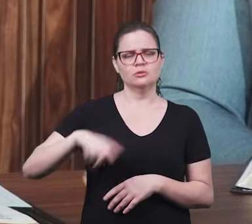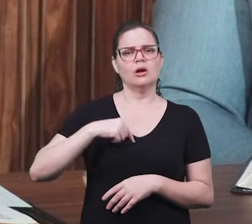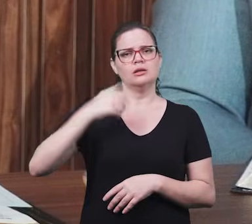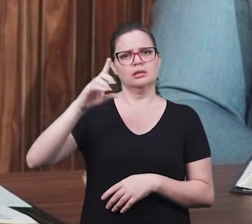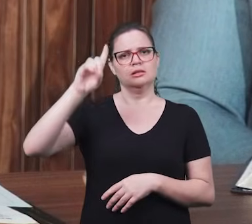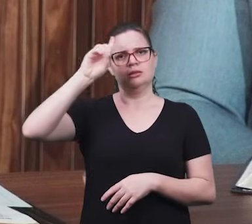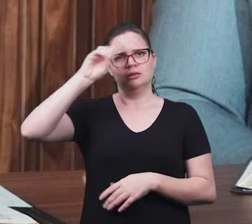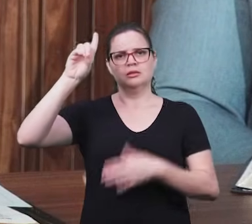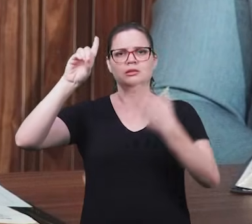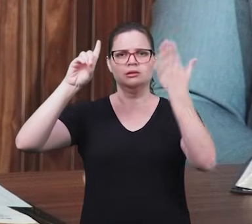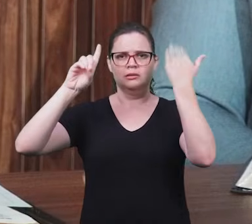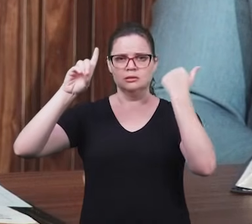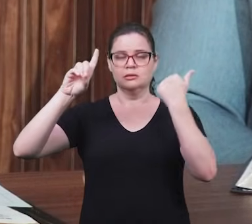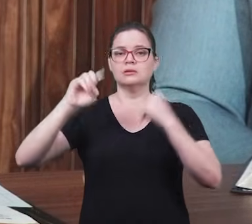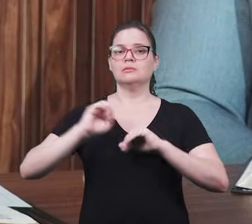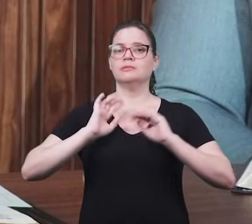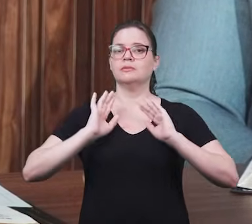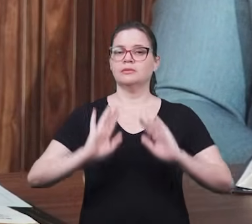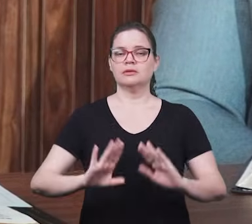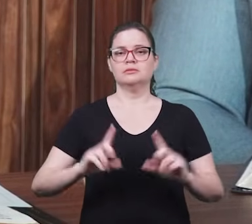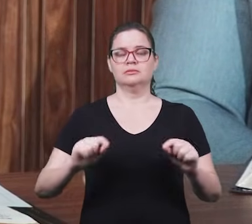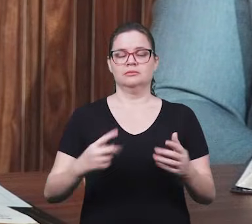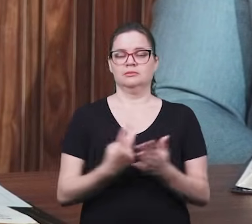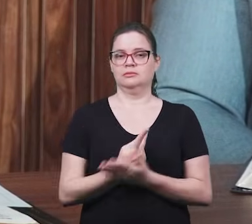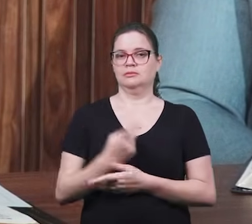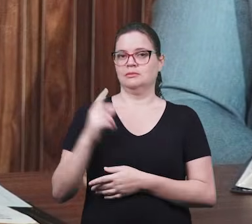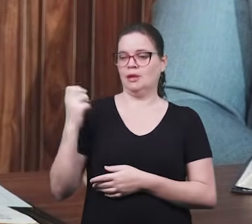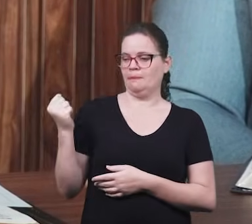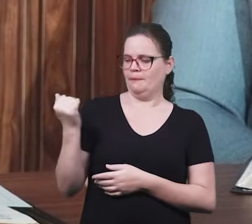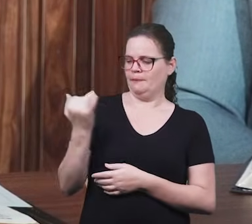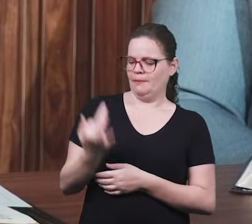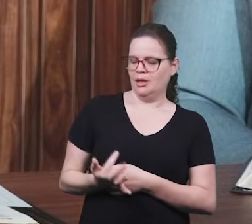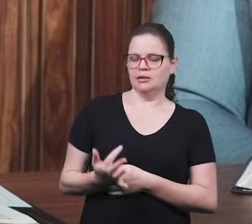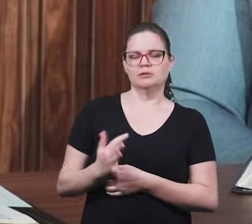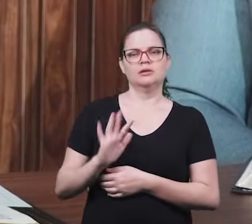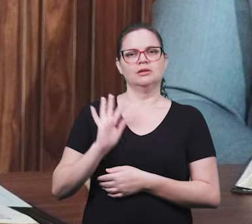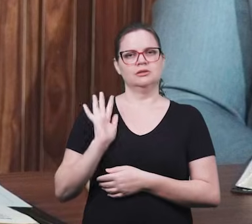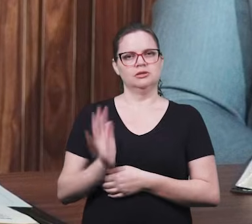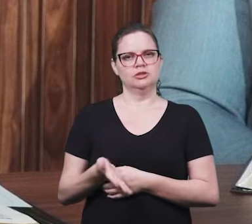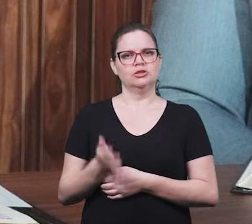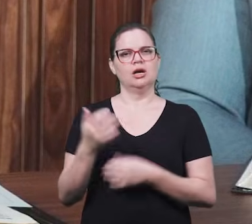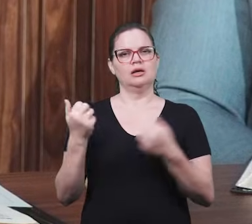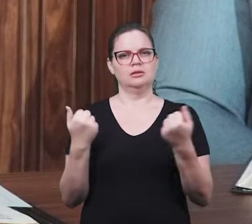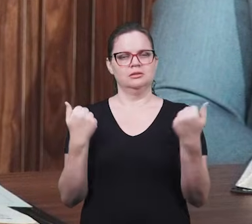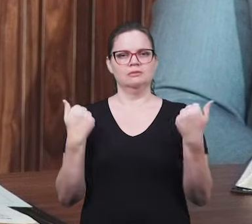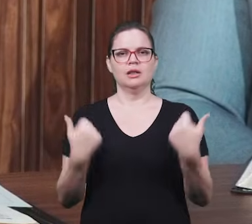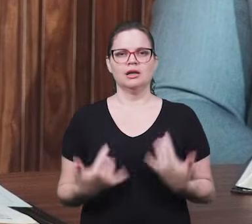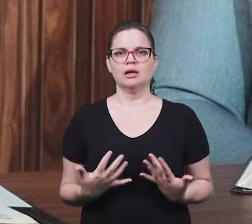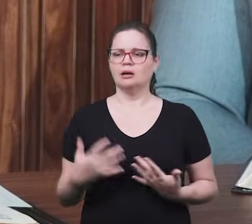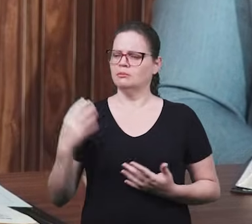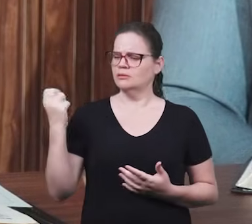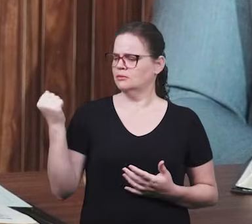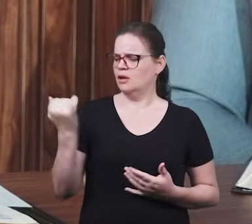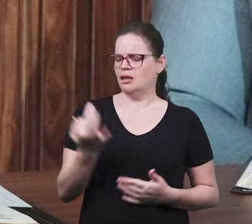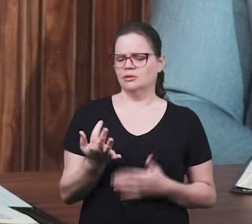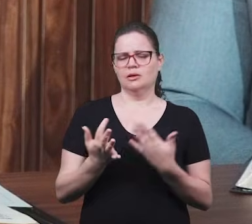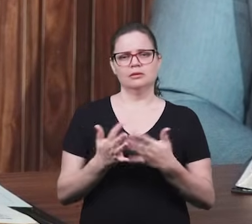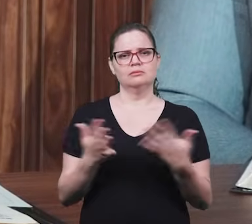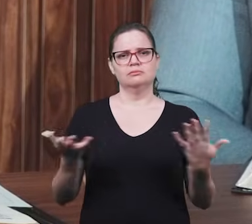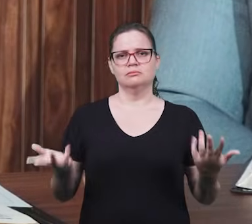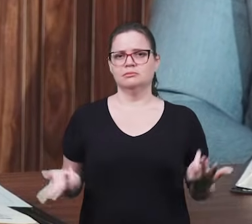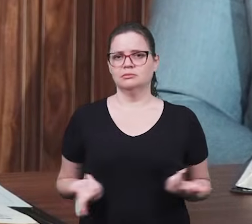afeta, né? Mas a madrugada, como, né, falamos aqui em outros episódios de outros recursos, é um